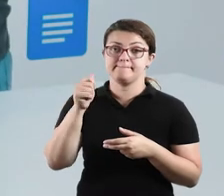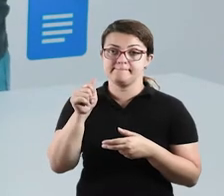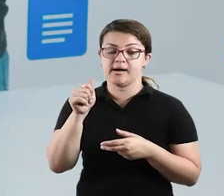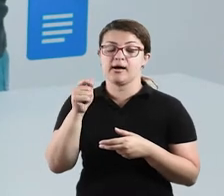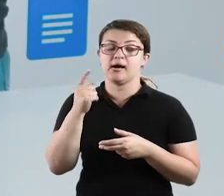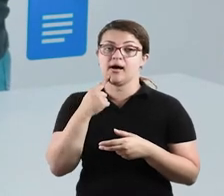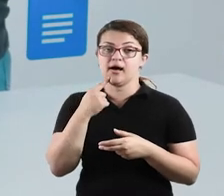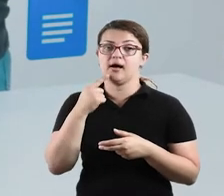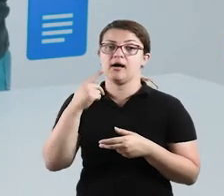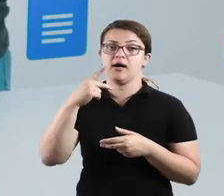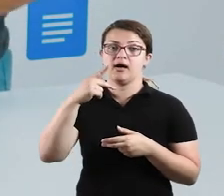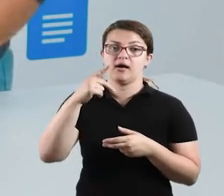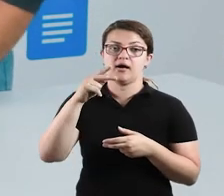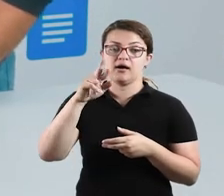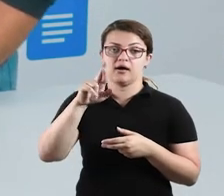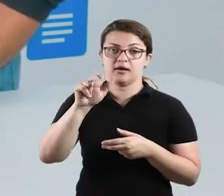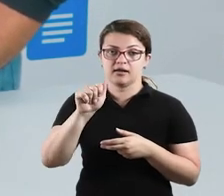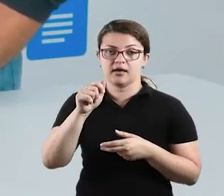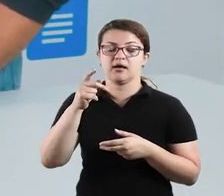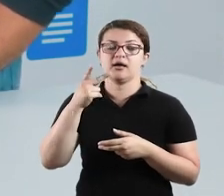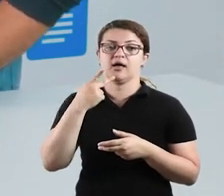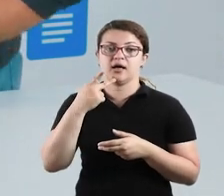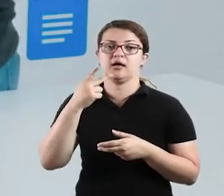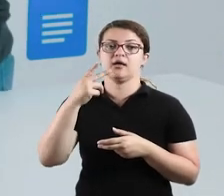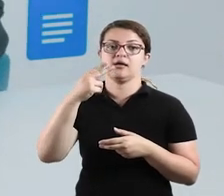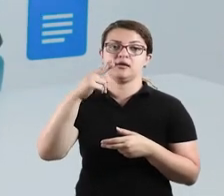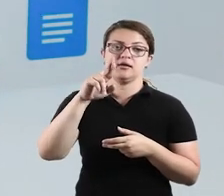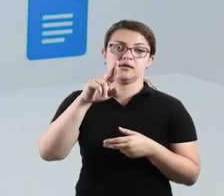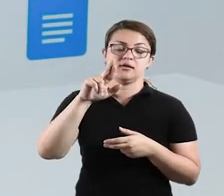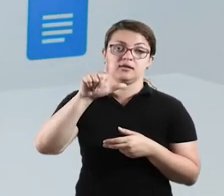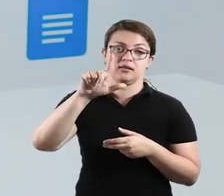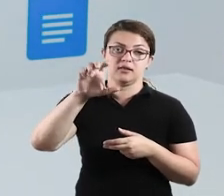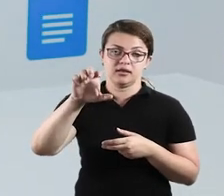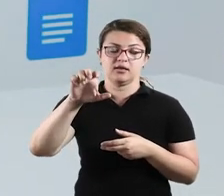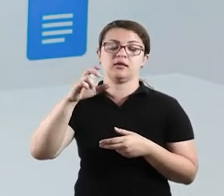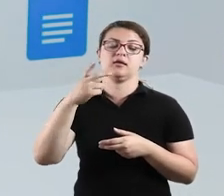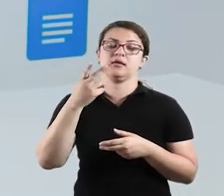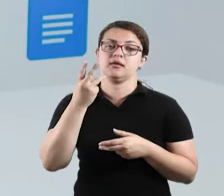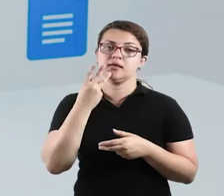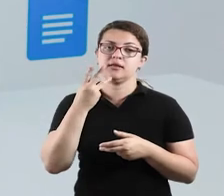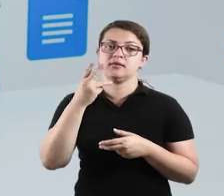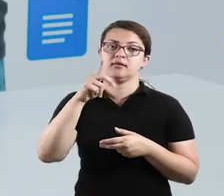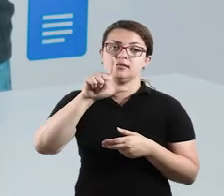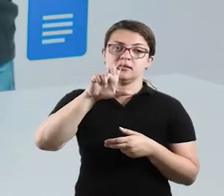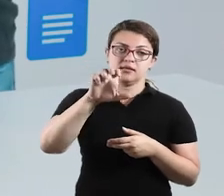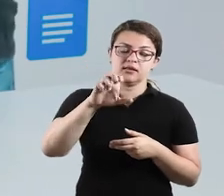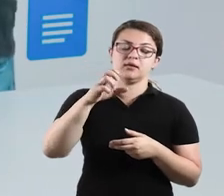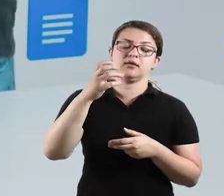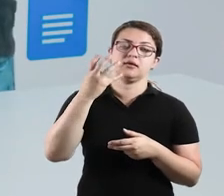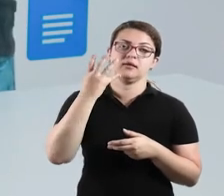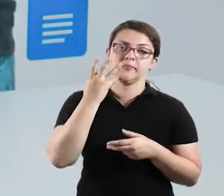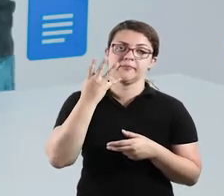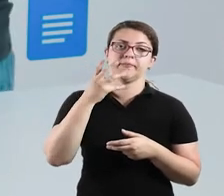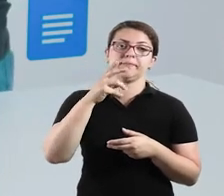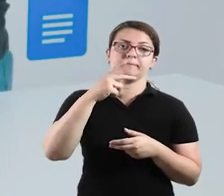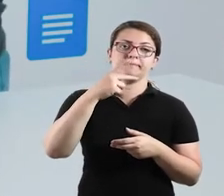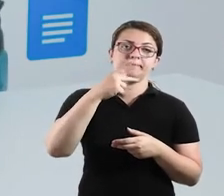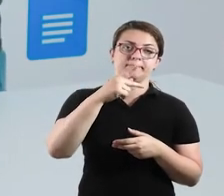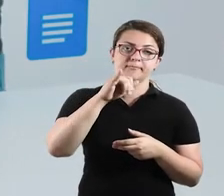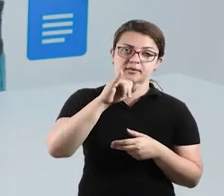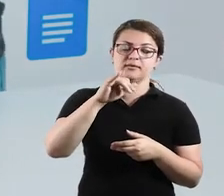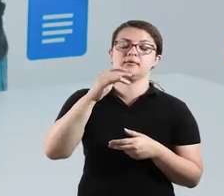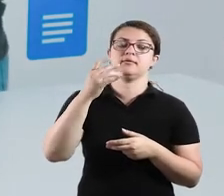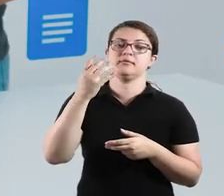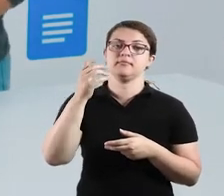Paralelepípedo. Ó, 7. Mais tranquilo, não é? Quando você faz a separação de sílaba, você já faz a junção mental das